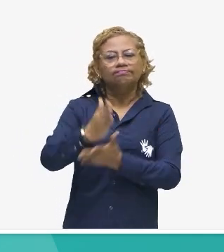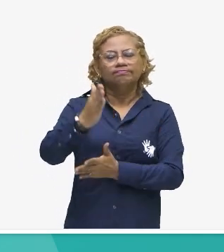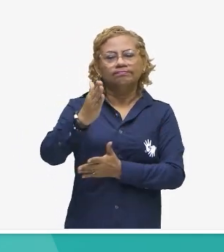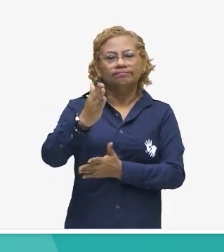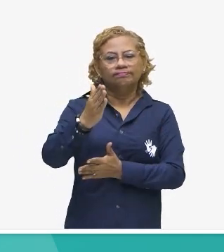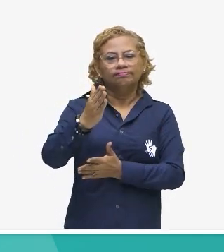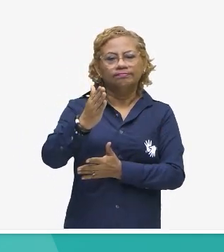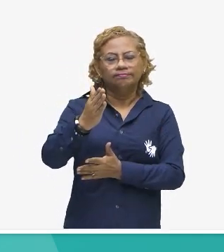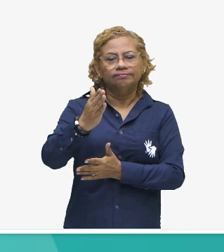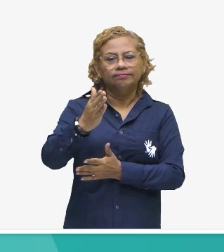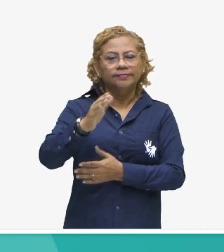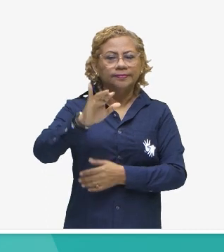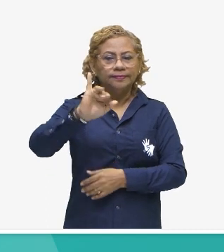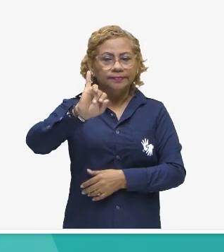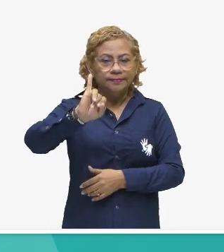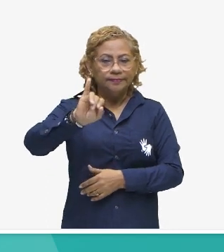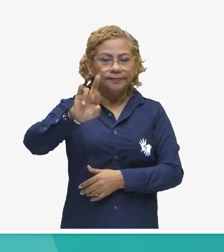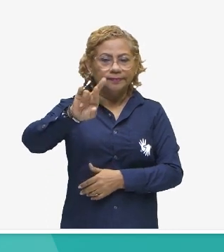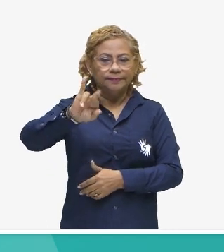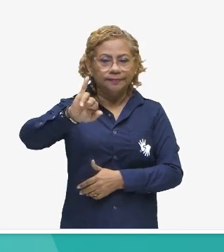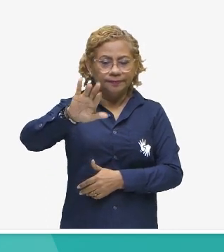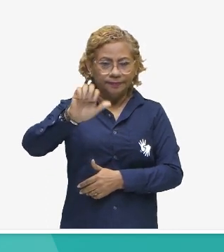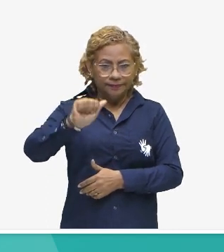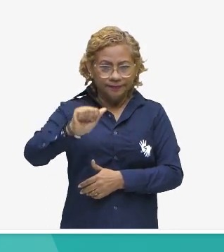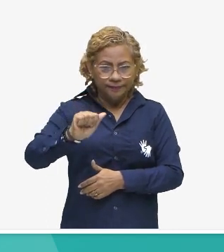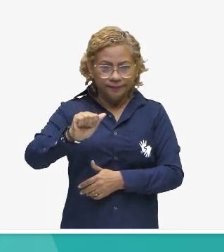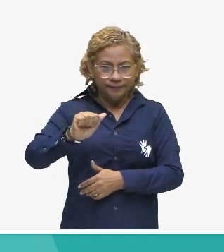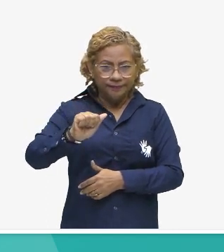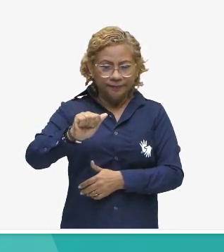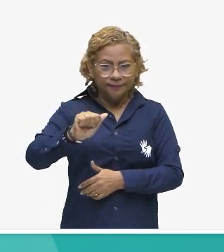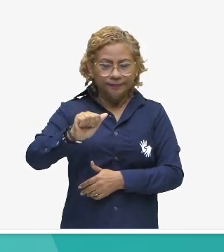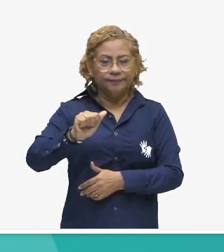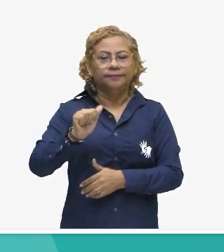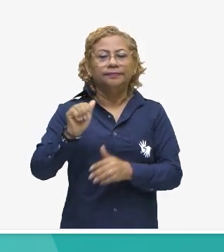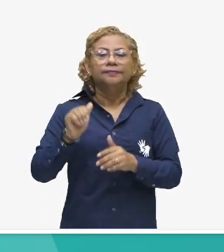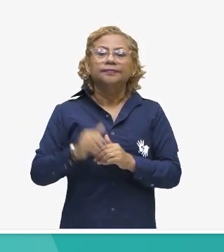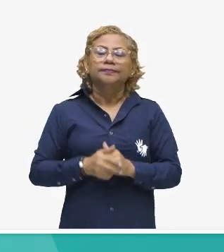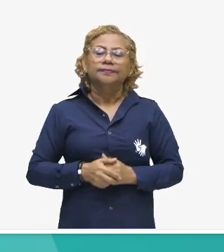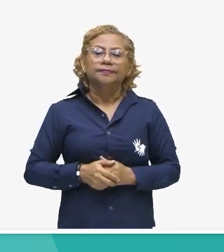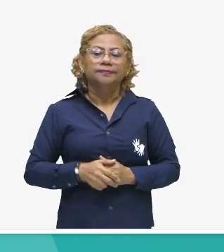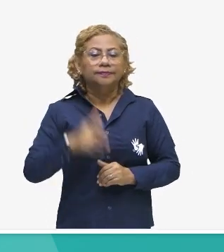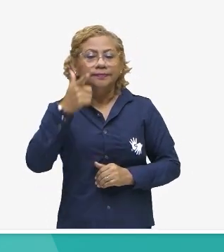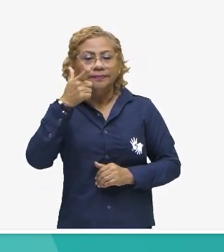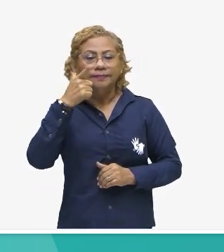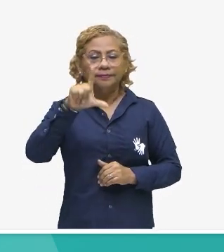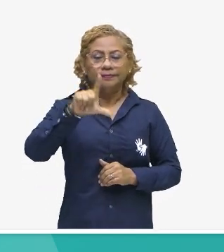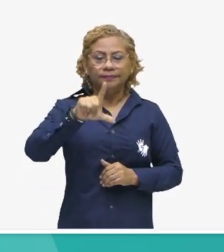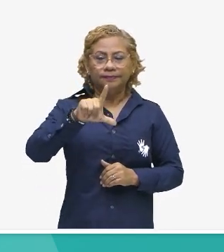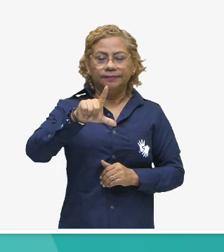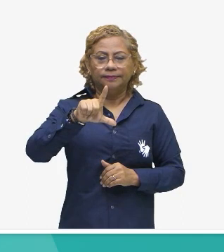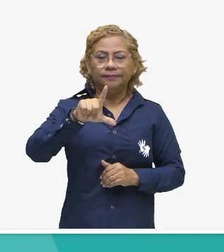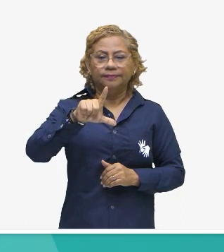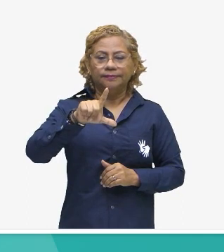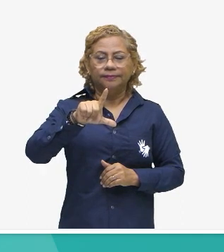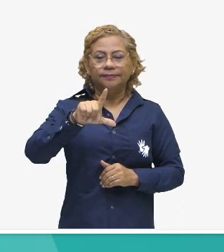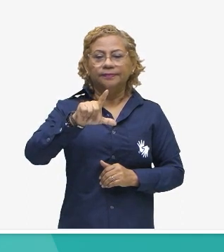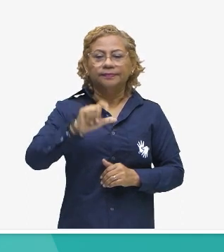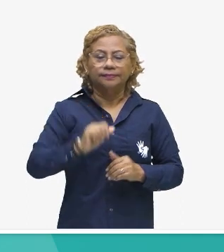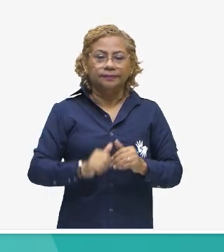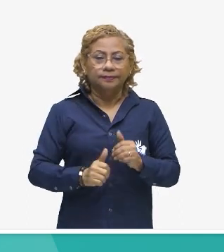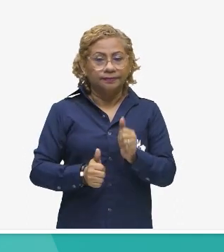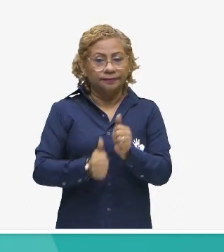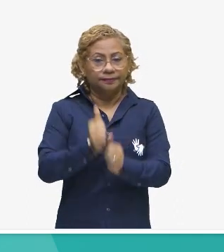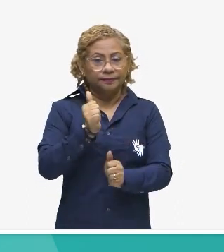campeonato. Também, essa ideia de verbo no futuro traz, né, quando eu